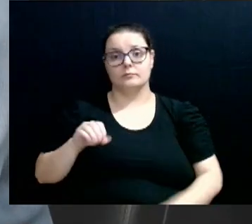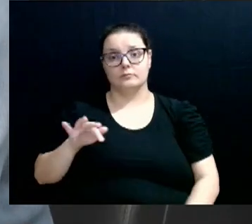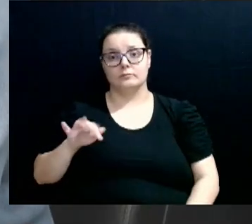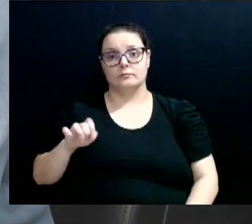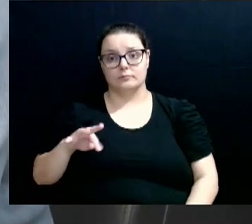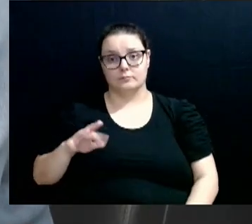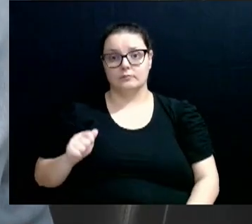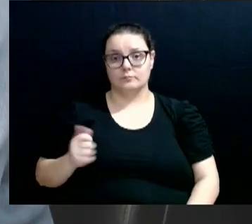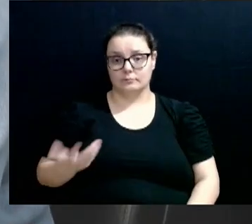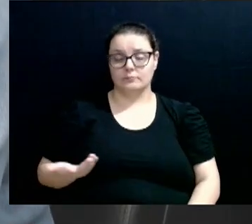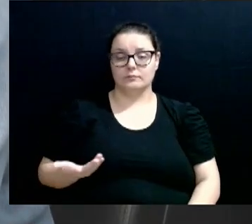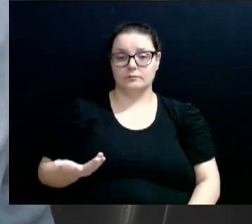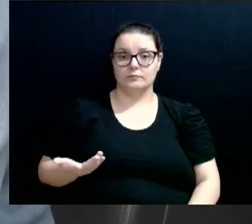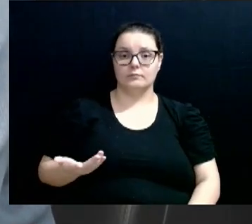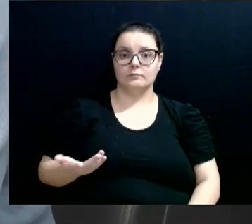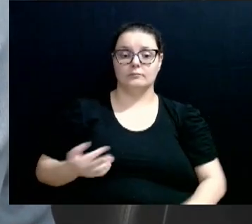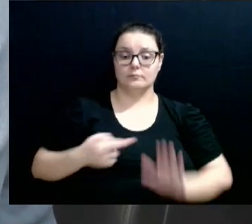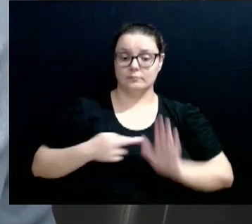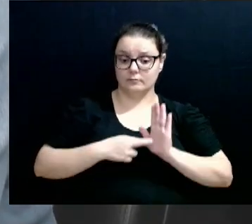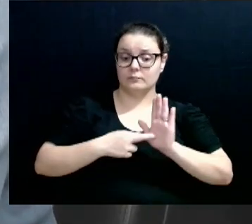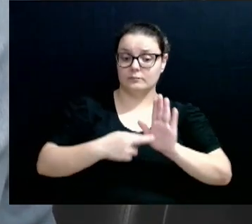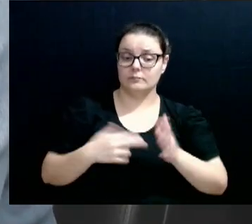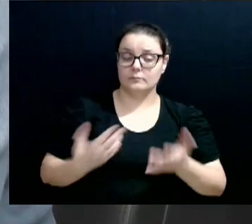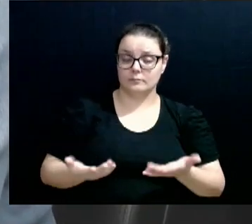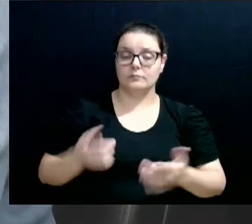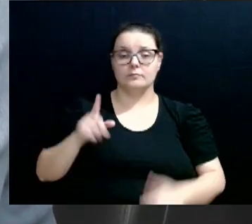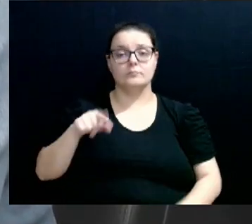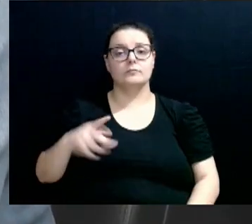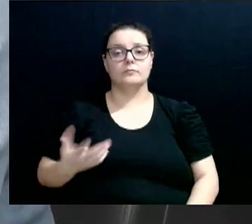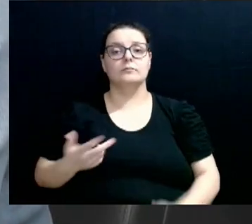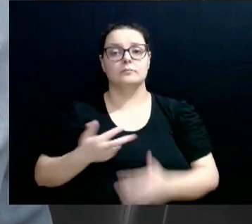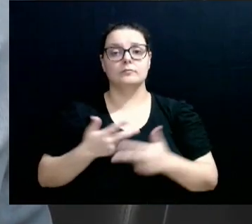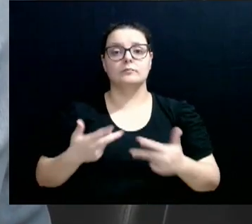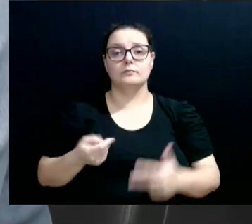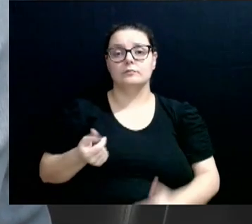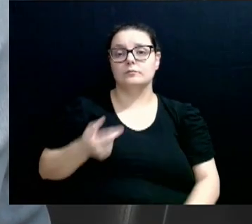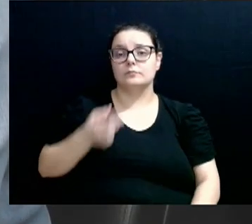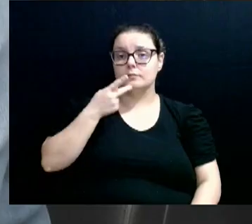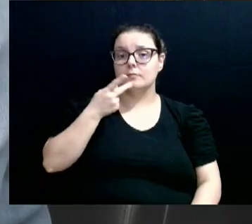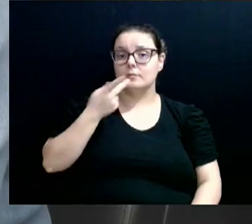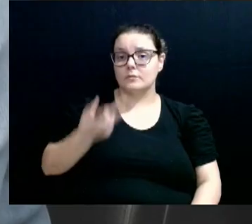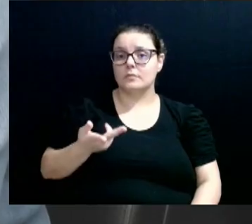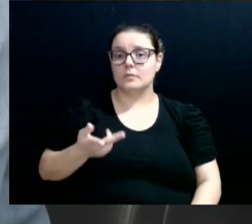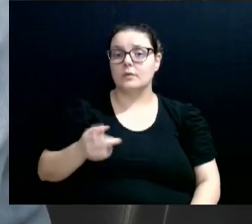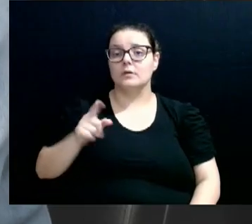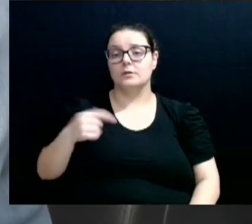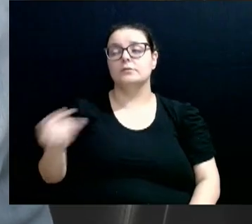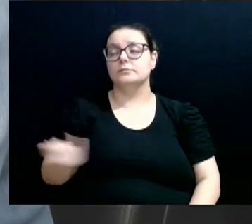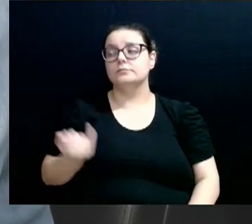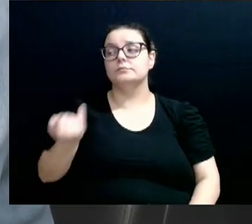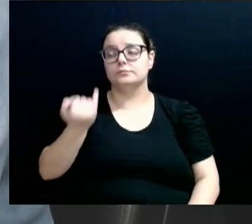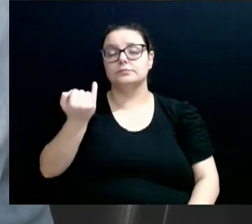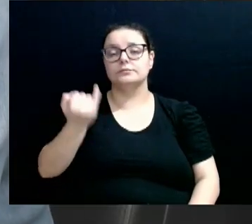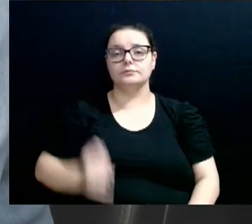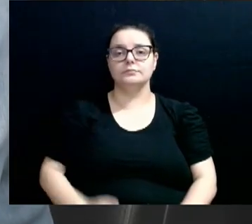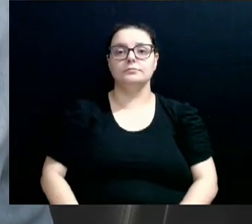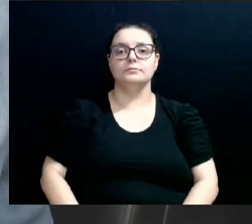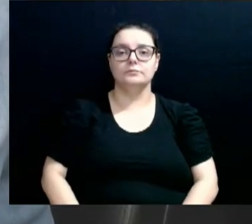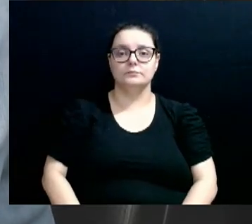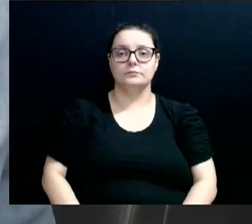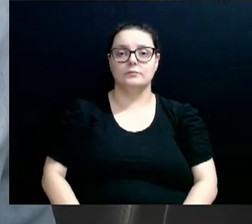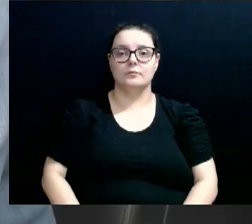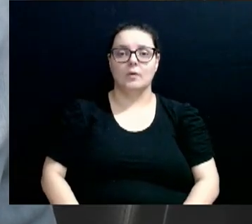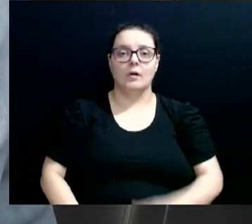questão da representatividade, ela é uma coisa que é pouco falada, cara, mas ela é importante, né?